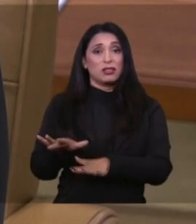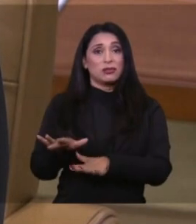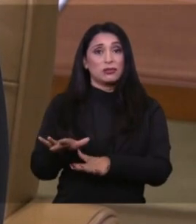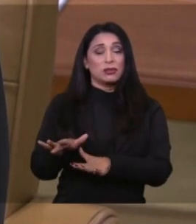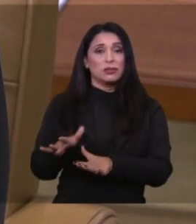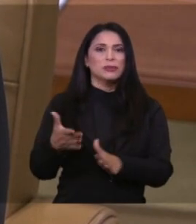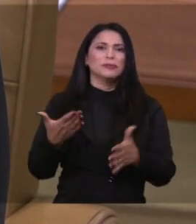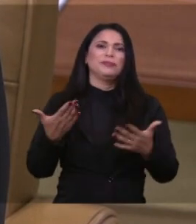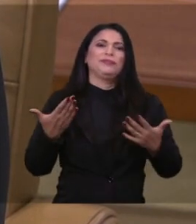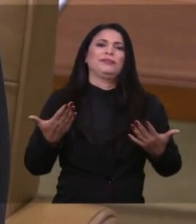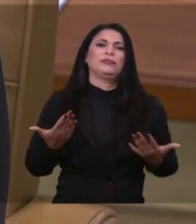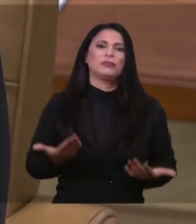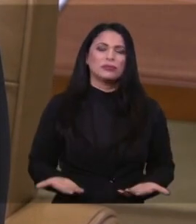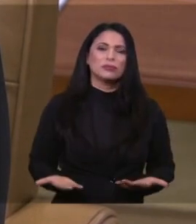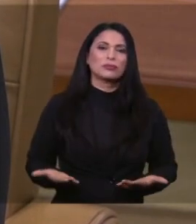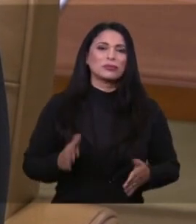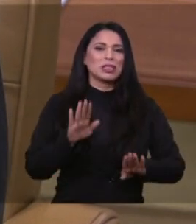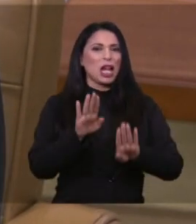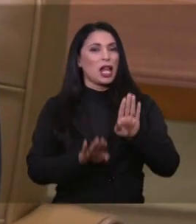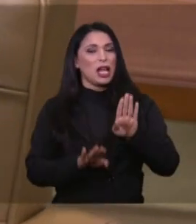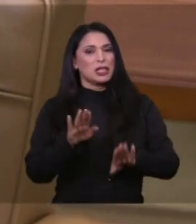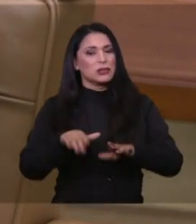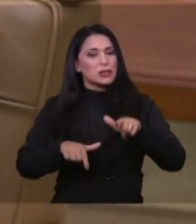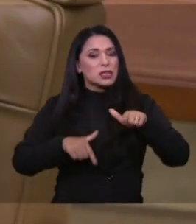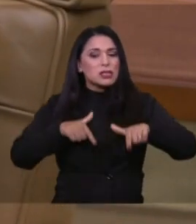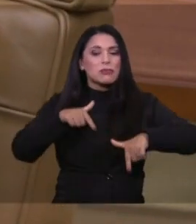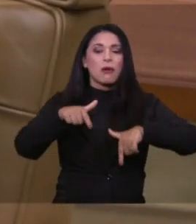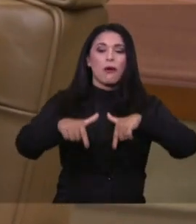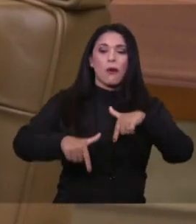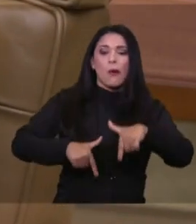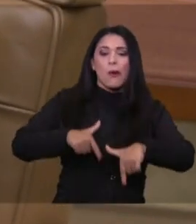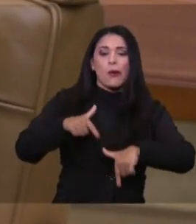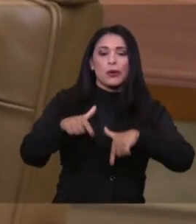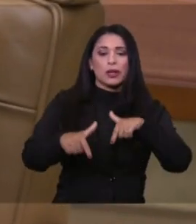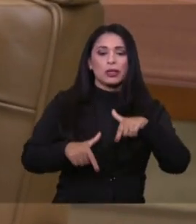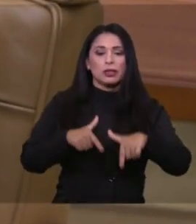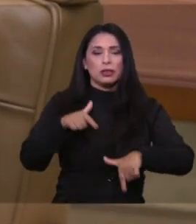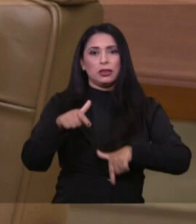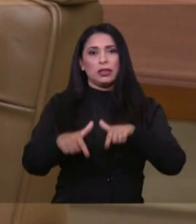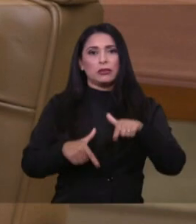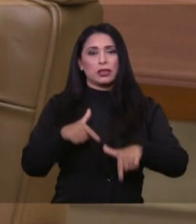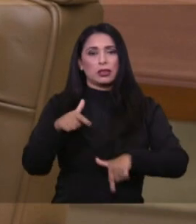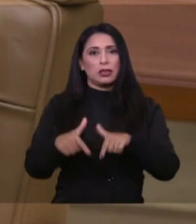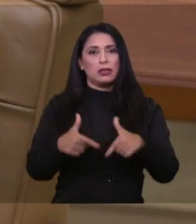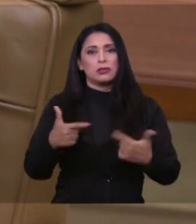Às vezes, num trabalho solipsista,